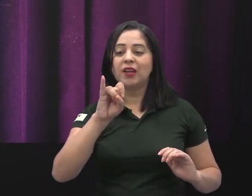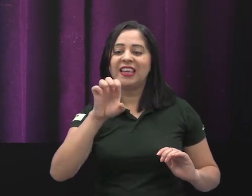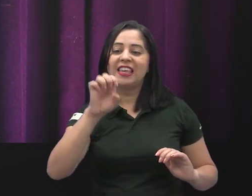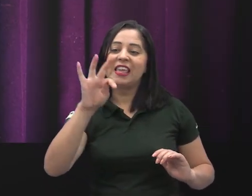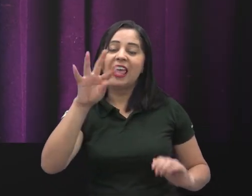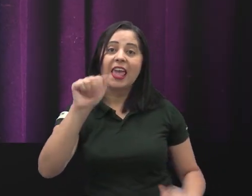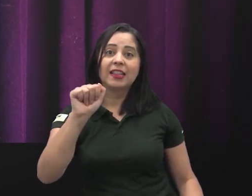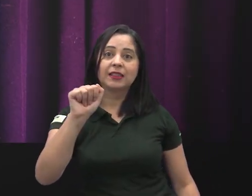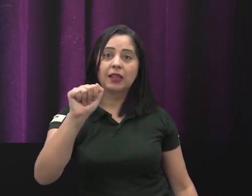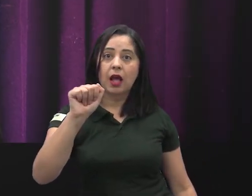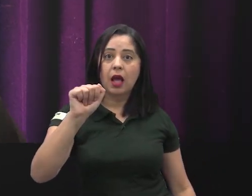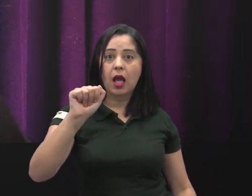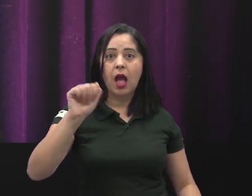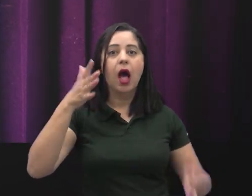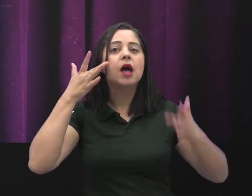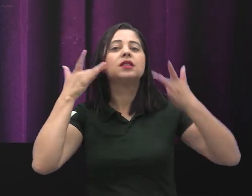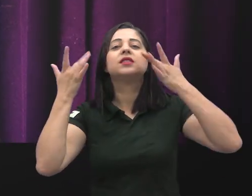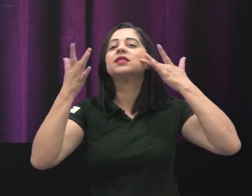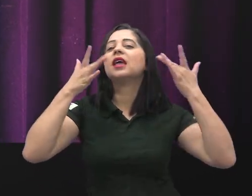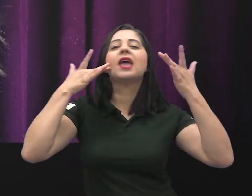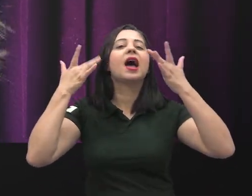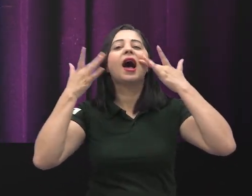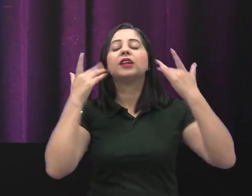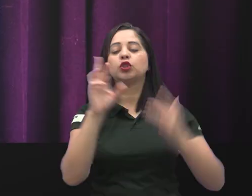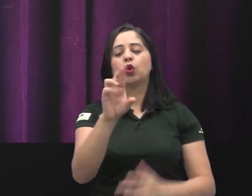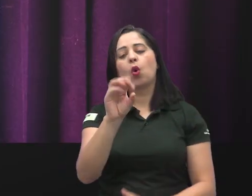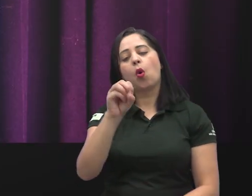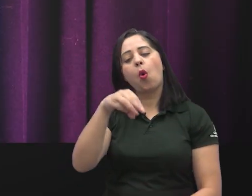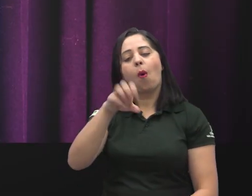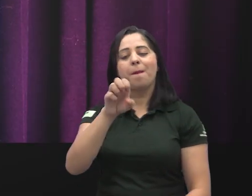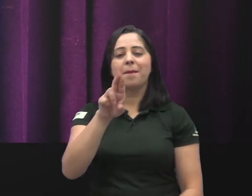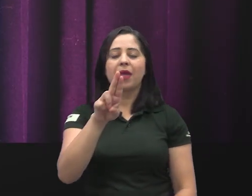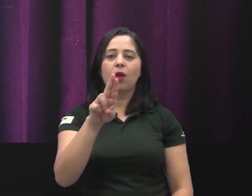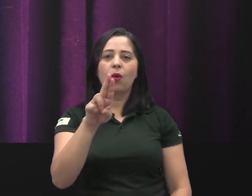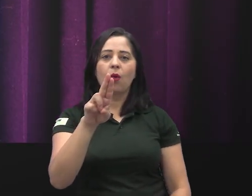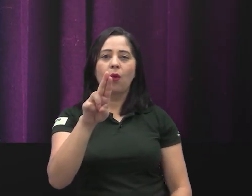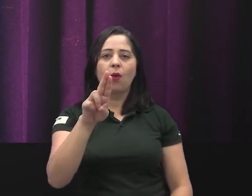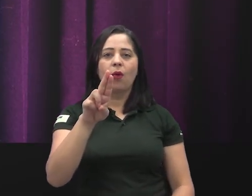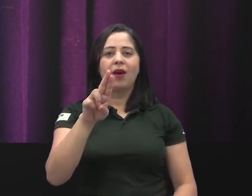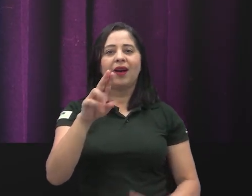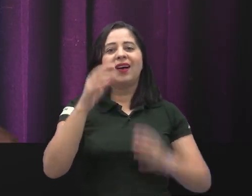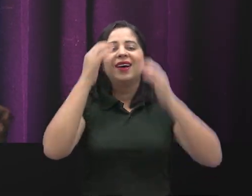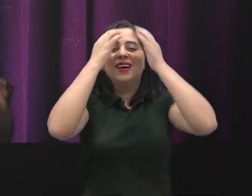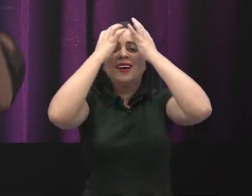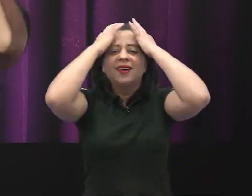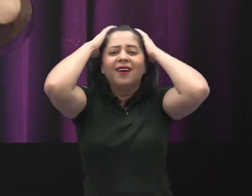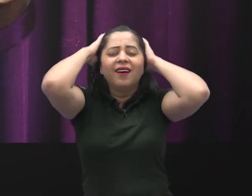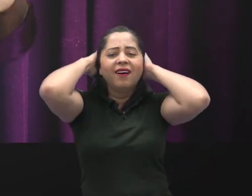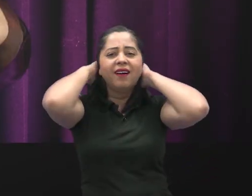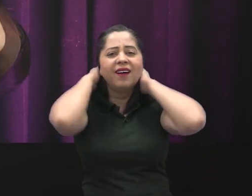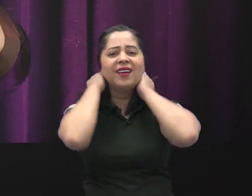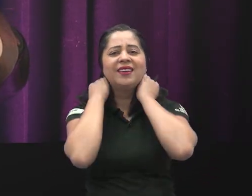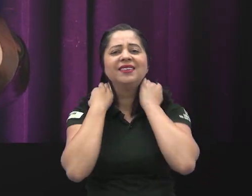Julieta! Julieta na peça Romeu e Julieta. Ai.